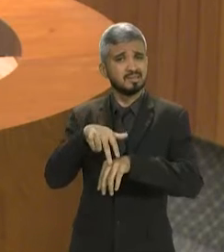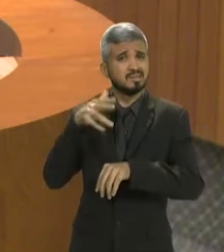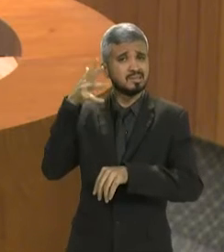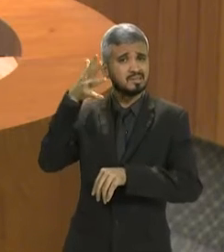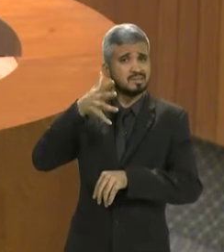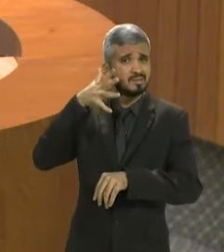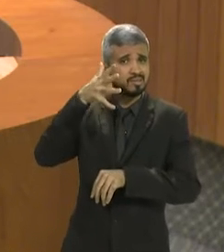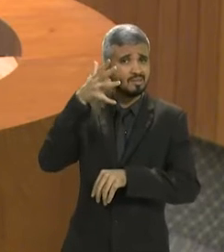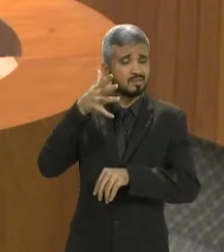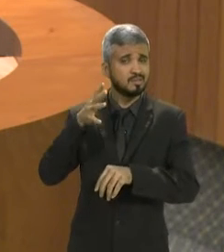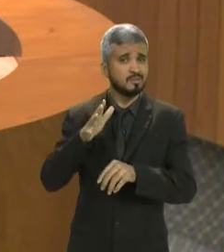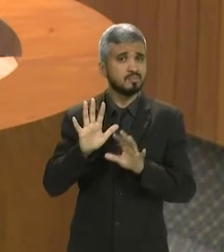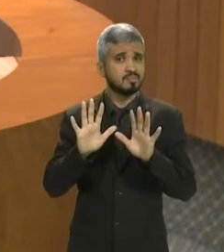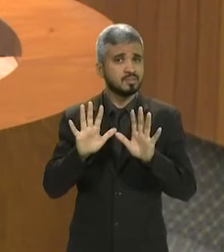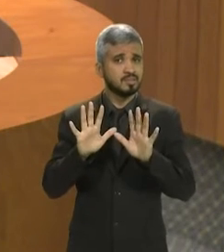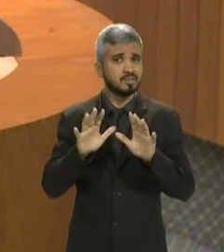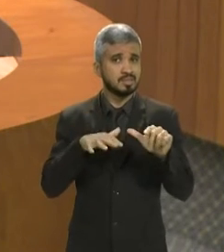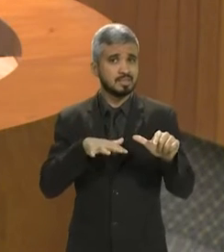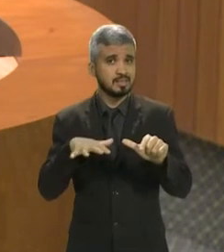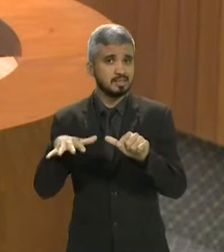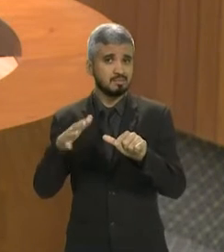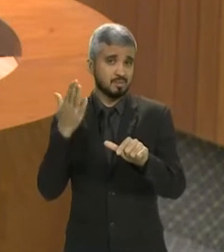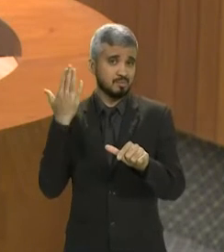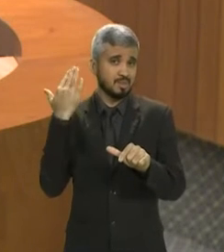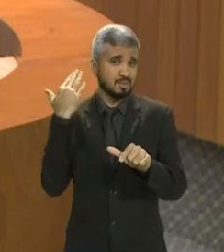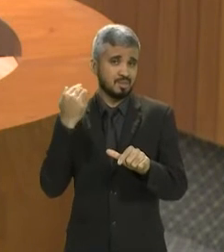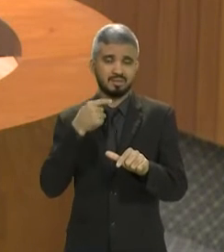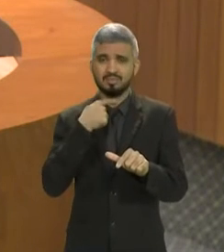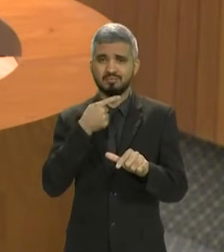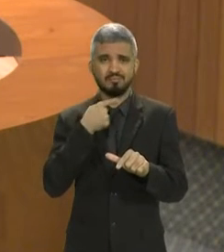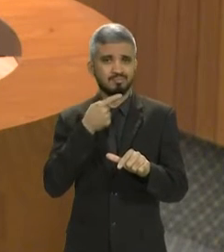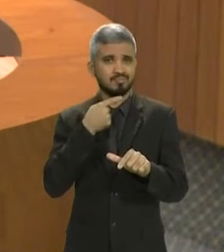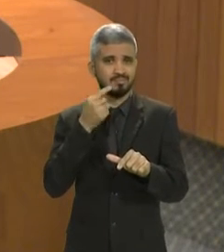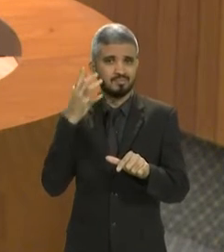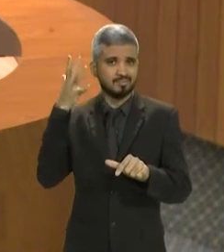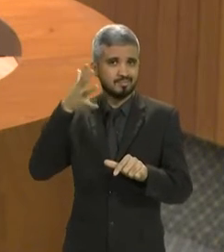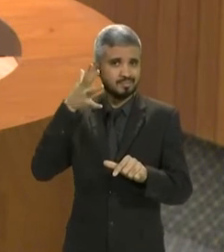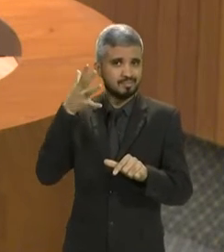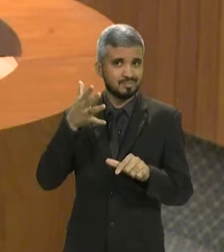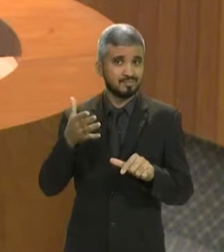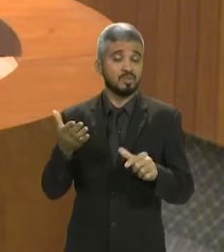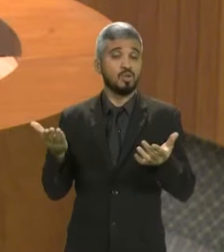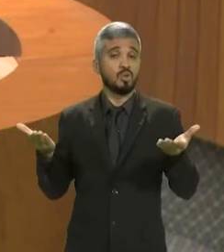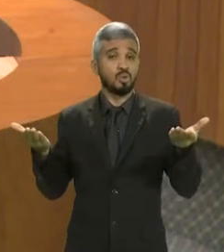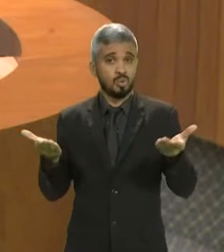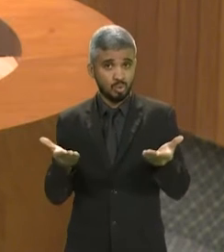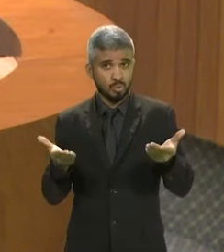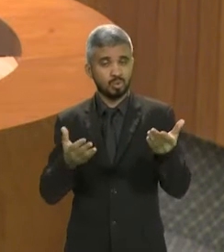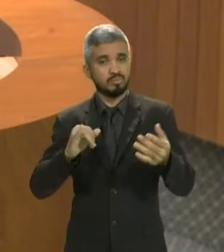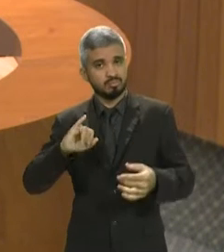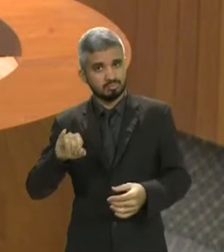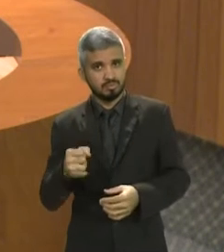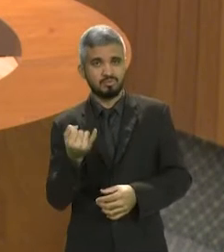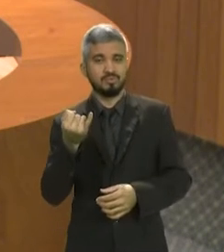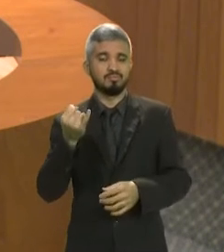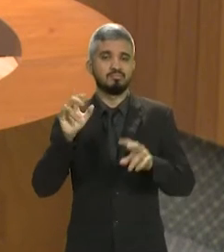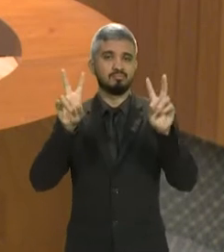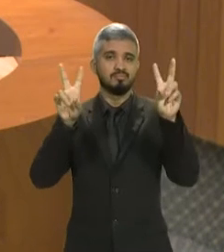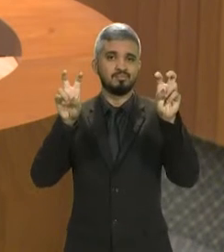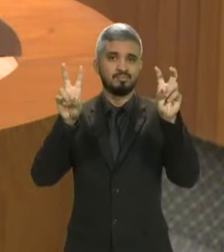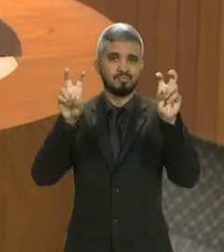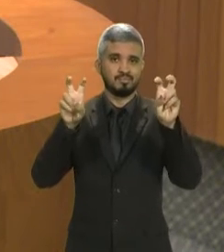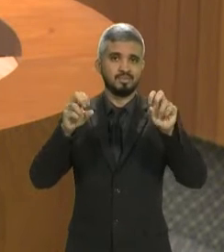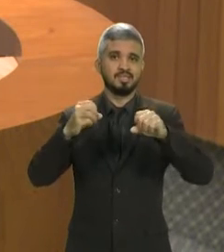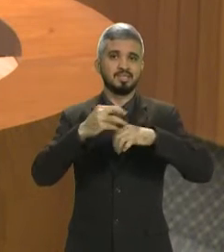semana passada não consegui falar, hoje estou retornando à tribuna para que se fale da questão da cidade